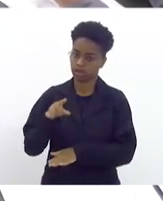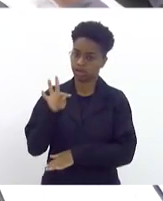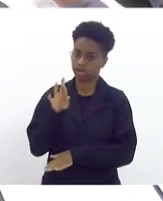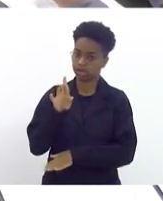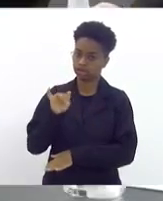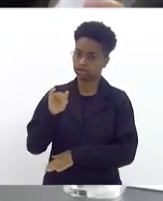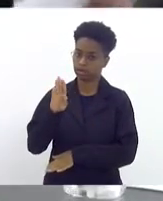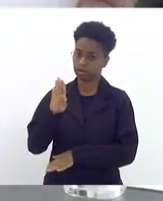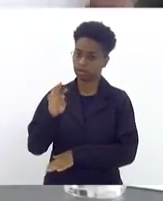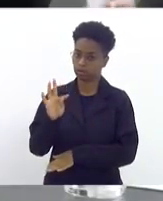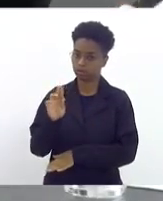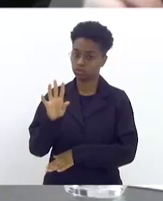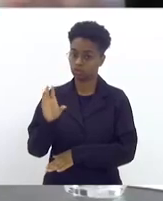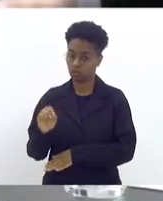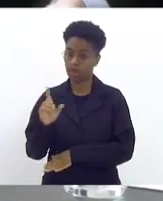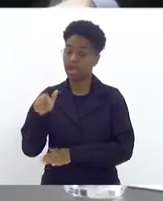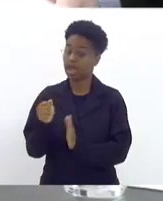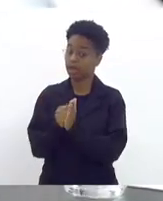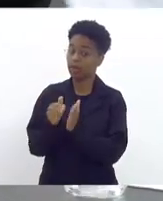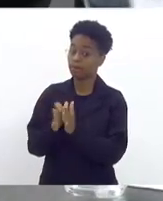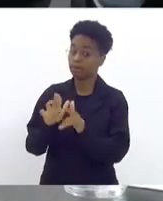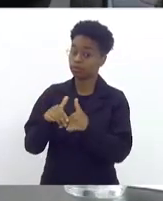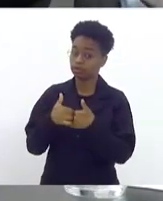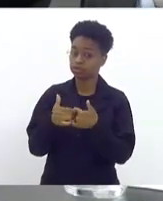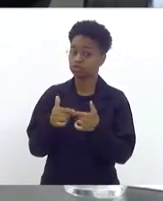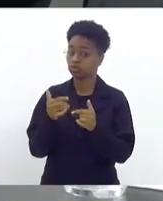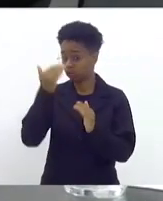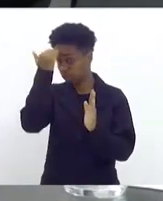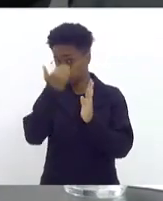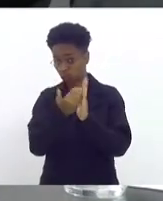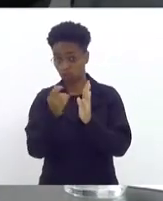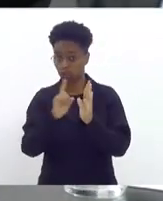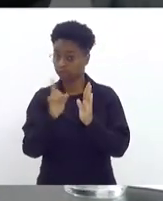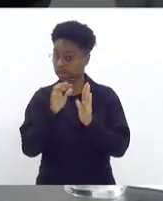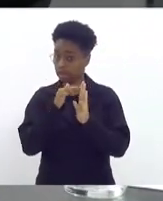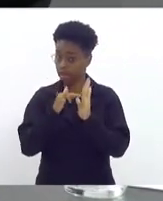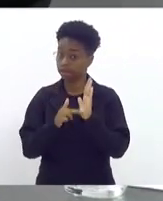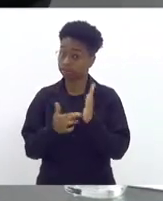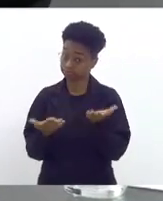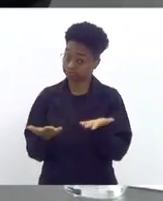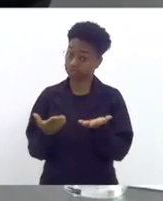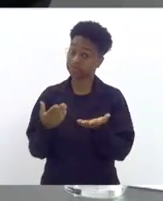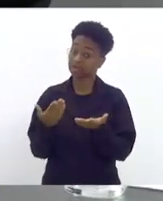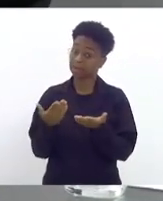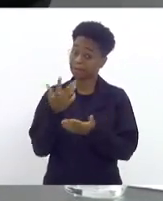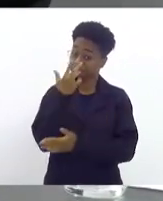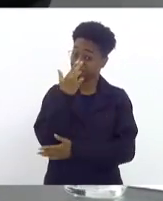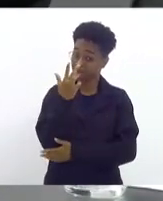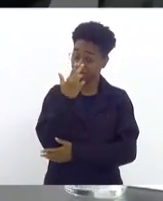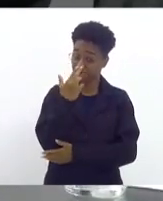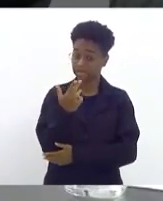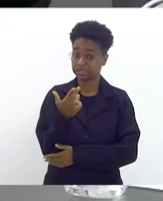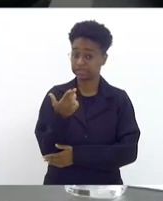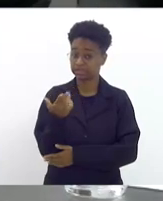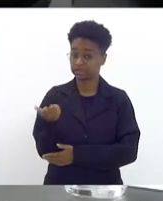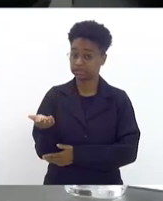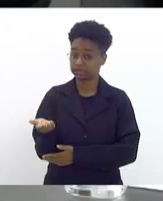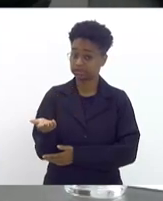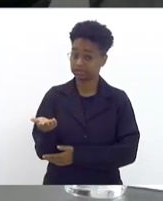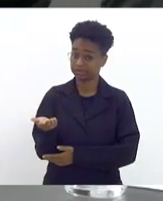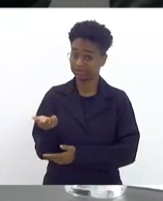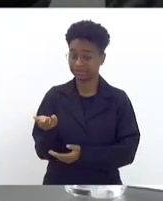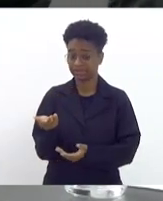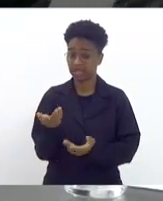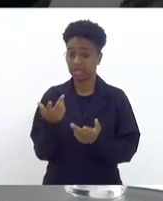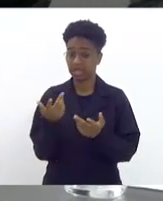uma sanção pelo descumprimento de algum ato administrativo me parece que que assim